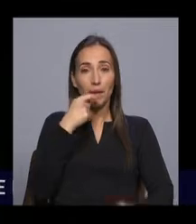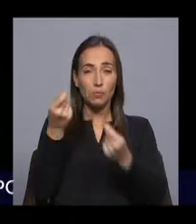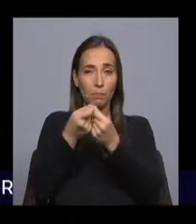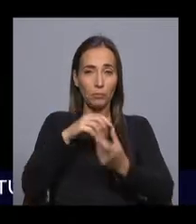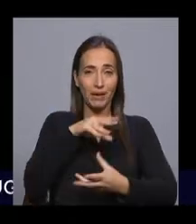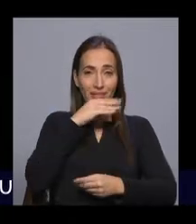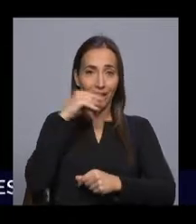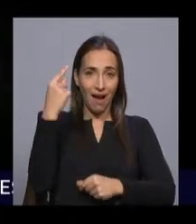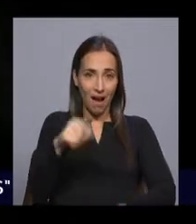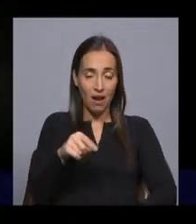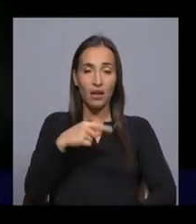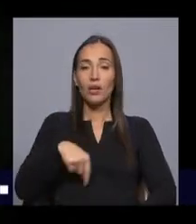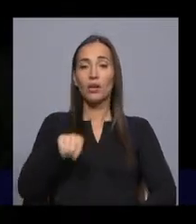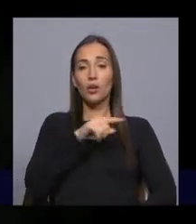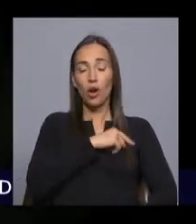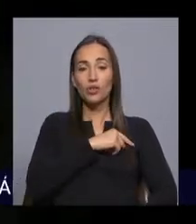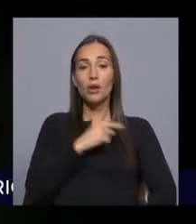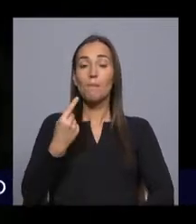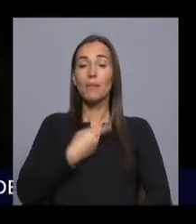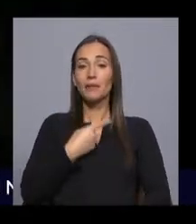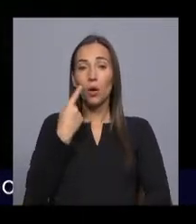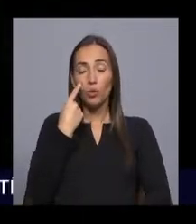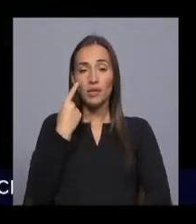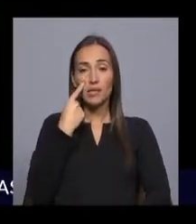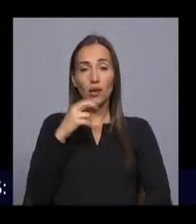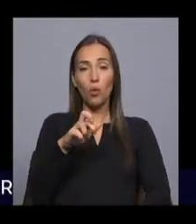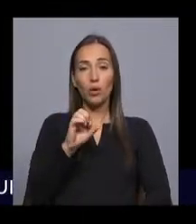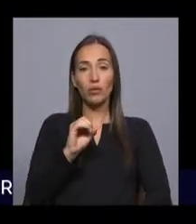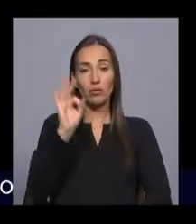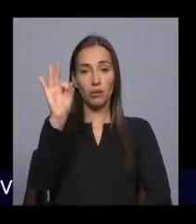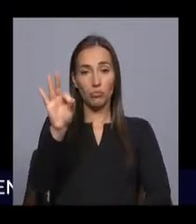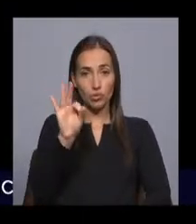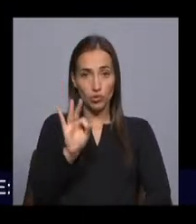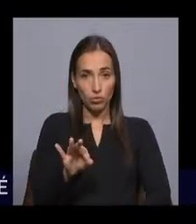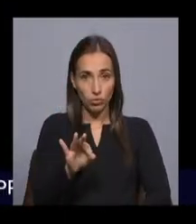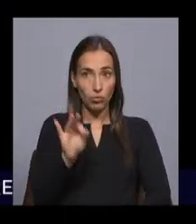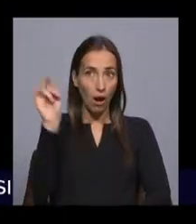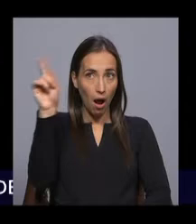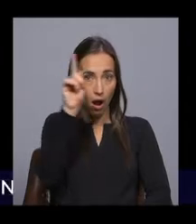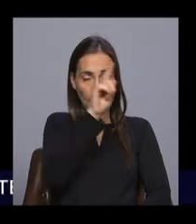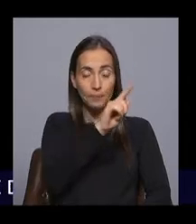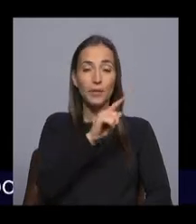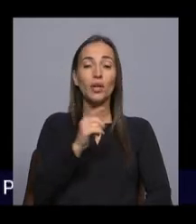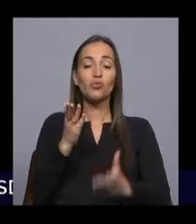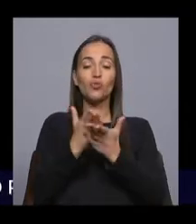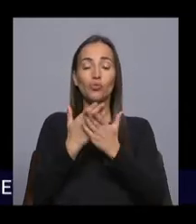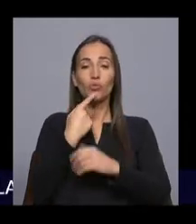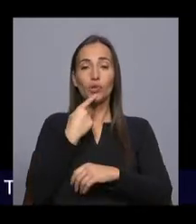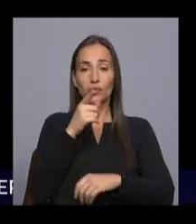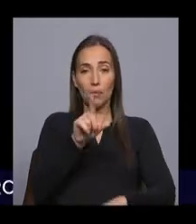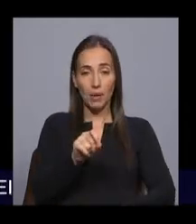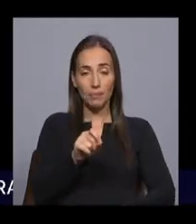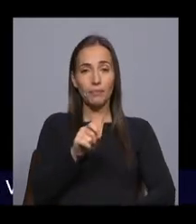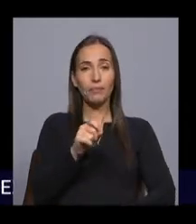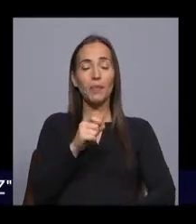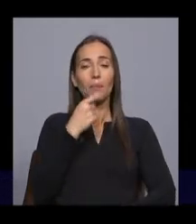nós temos que conhecer ainda 80% dessa população. Dizem-nos também estes estudos que aqueles